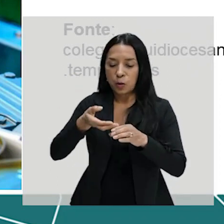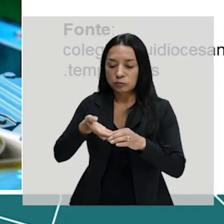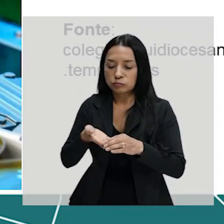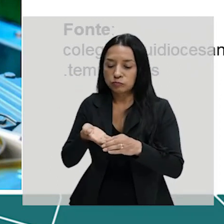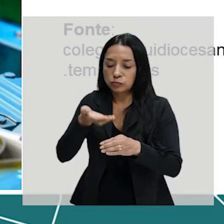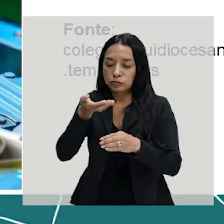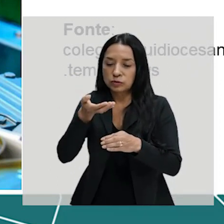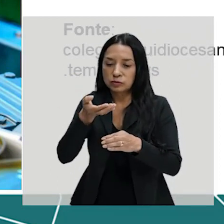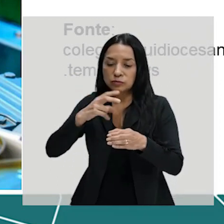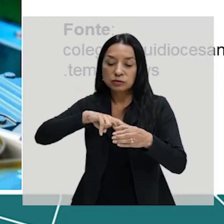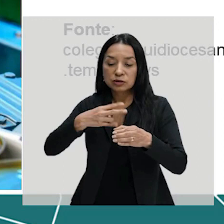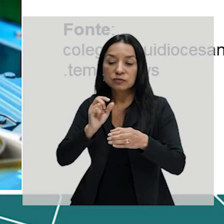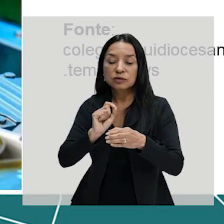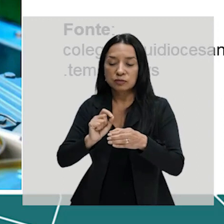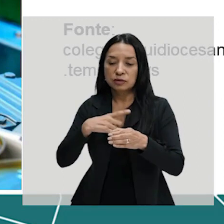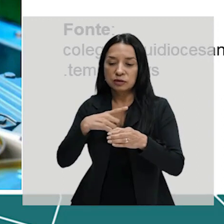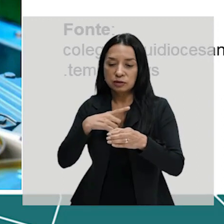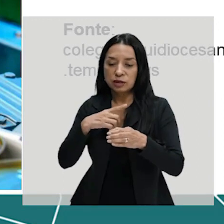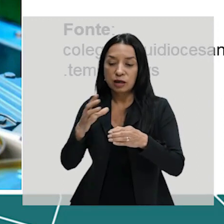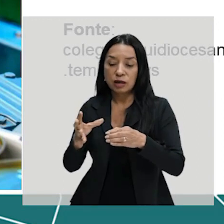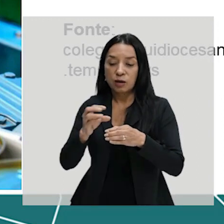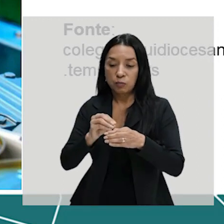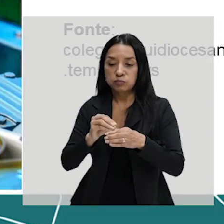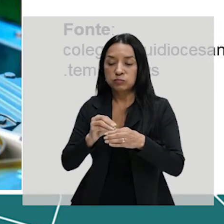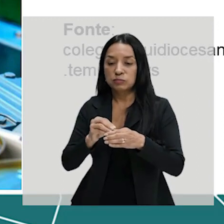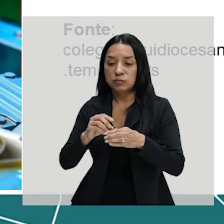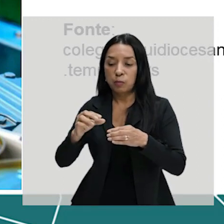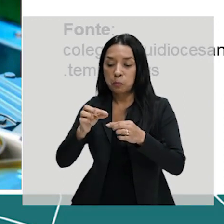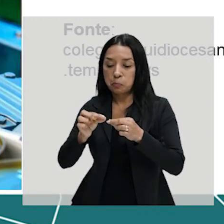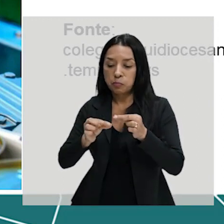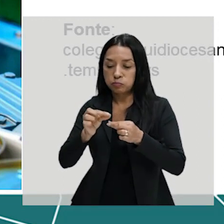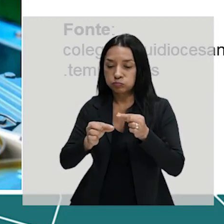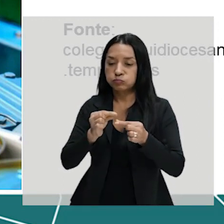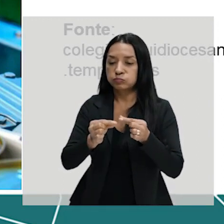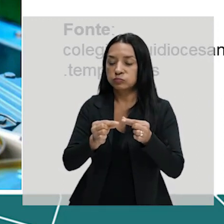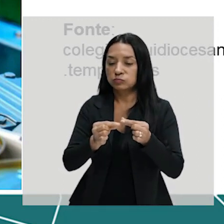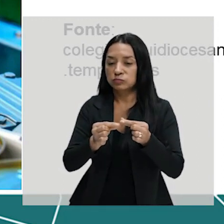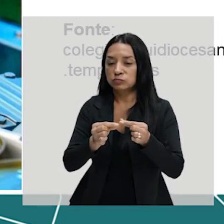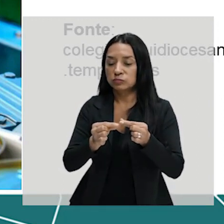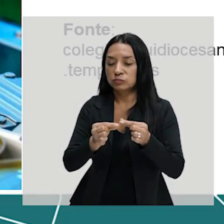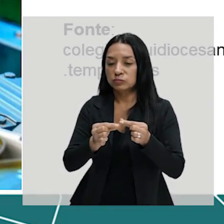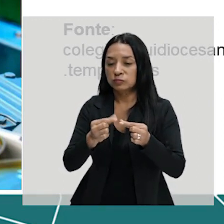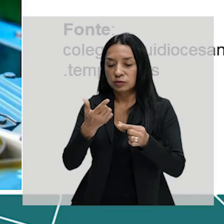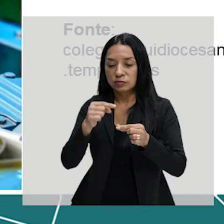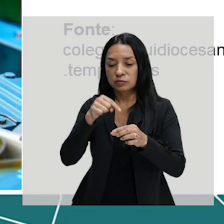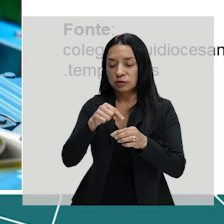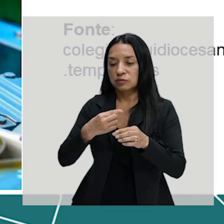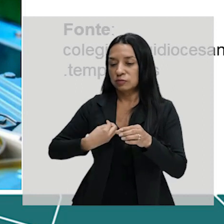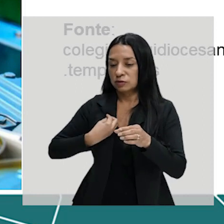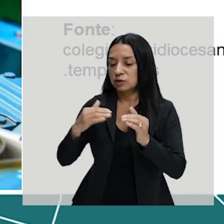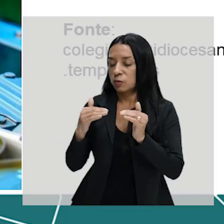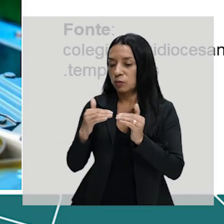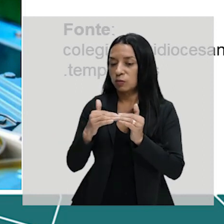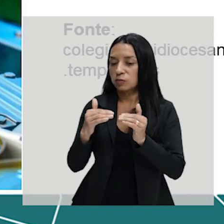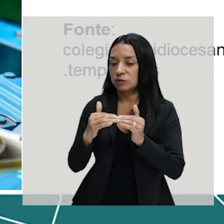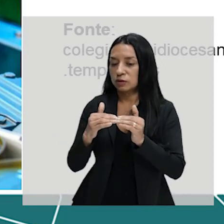quer dizer pessoal ali tem contaminação porque existem microrganismos que mesmo que não estejam em contato